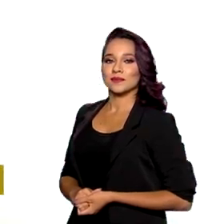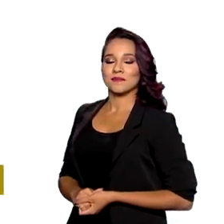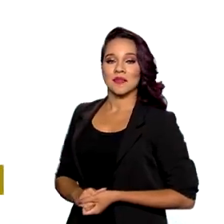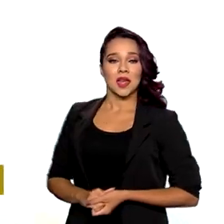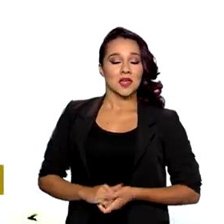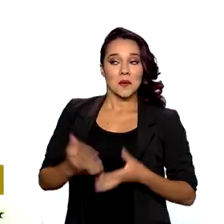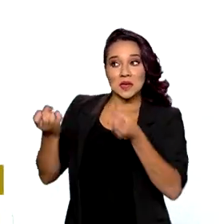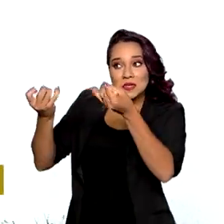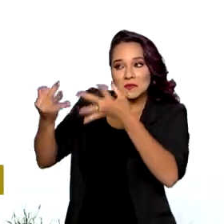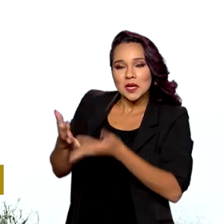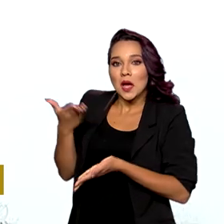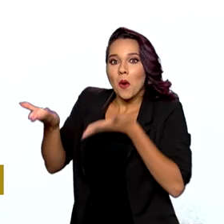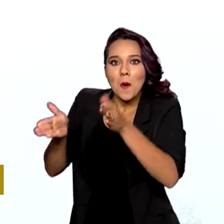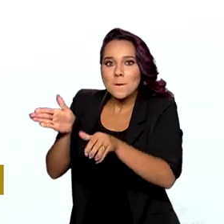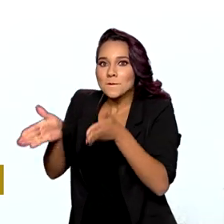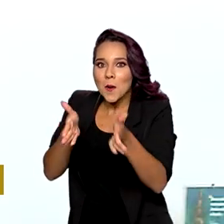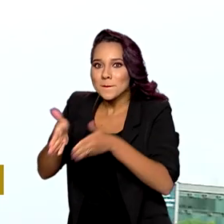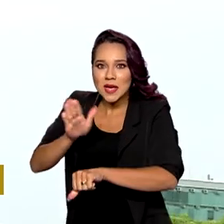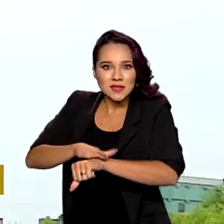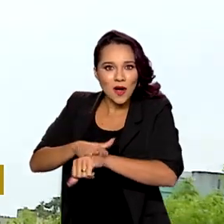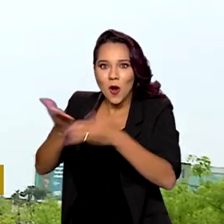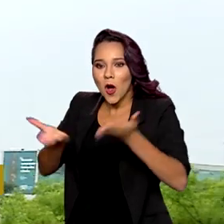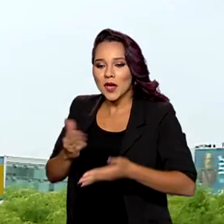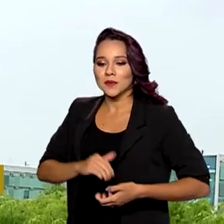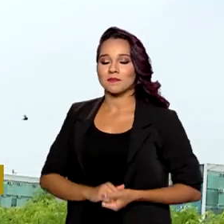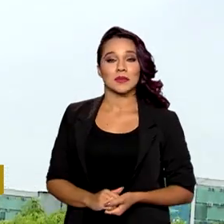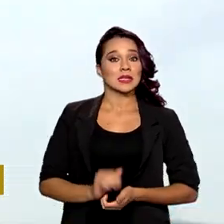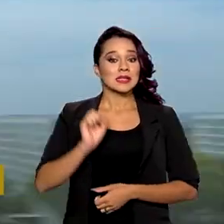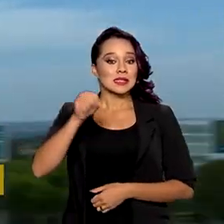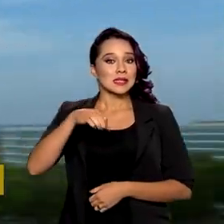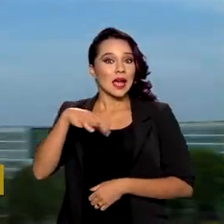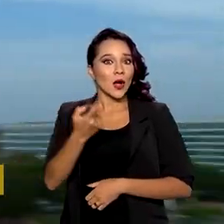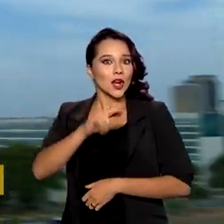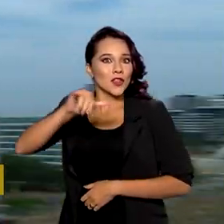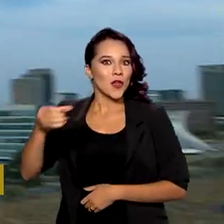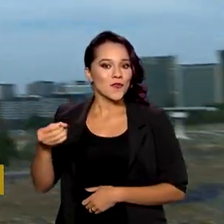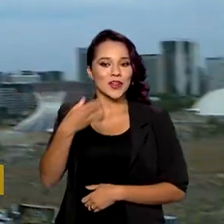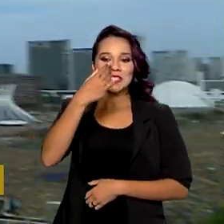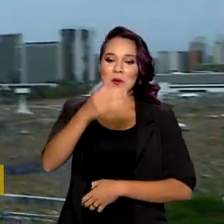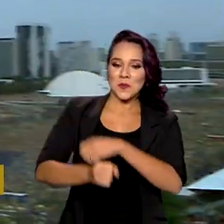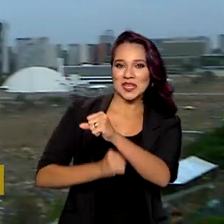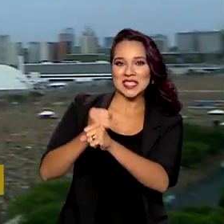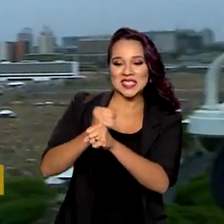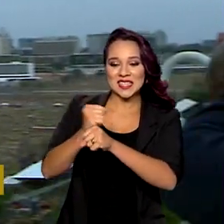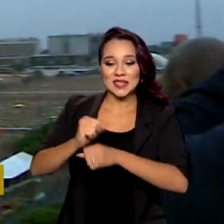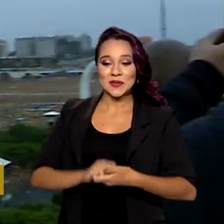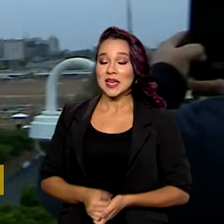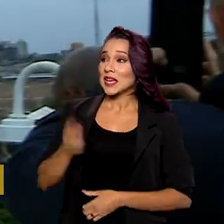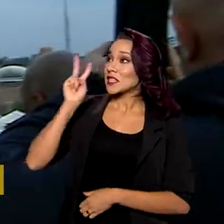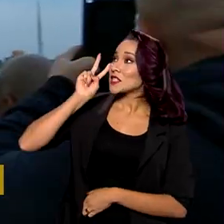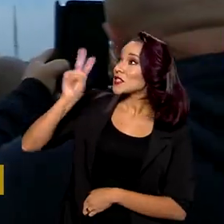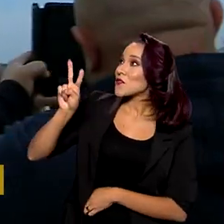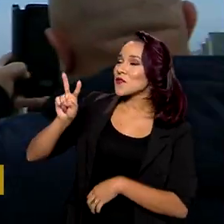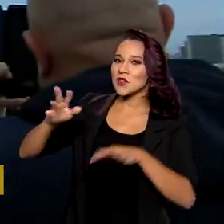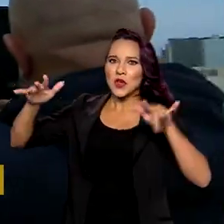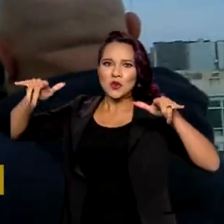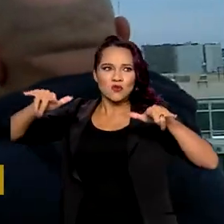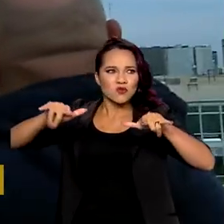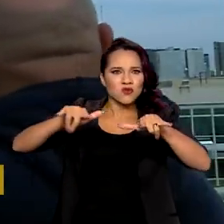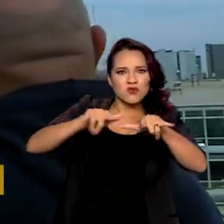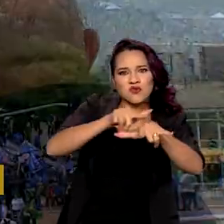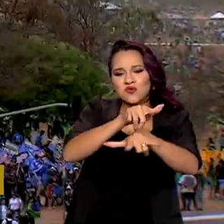Explica pra gente, que momento é esse? Perfeito, então essa é a nossa inovação para esse ano. Então temos aí essa